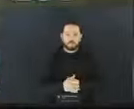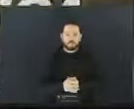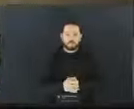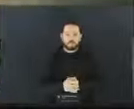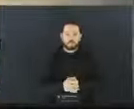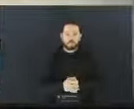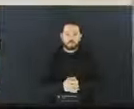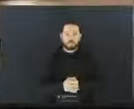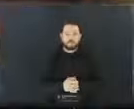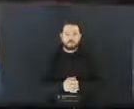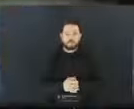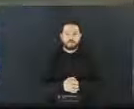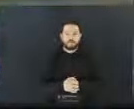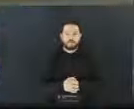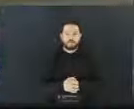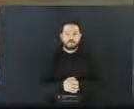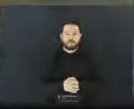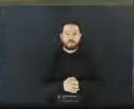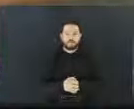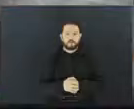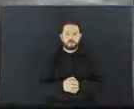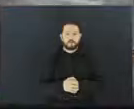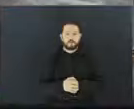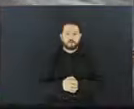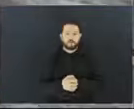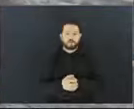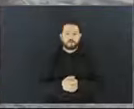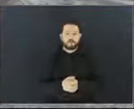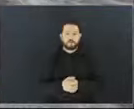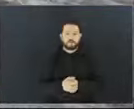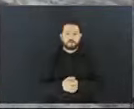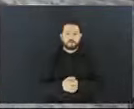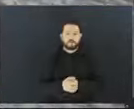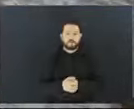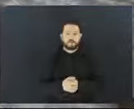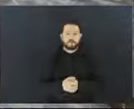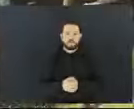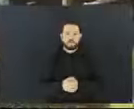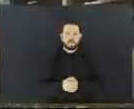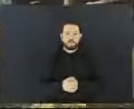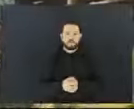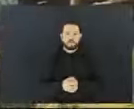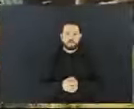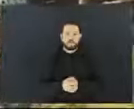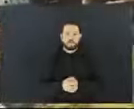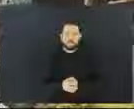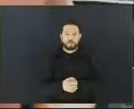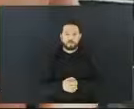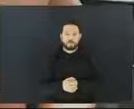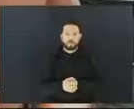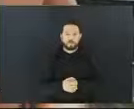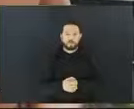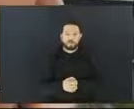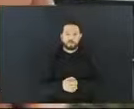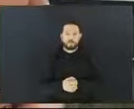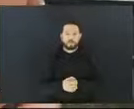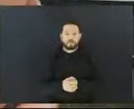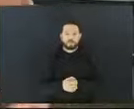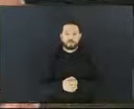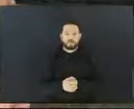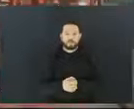E preservar a ordem pública, esse é o nosso compromisso com a sociedade paranaense. Em 2021,